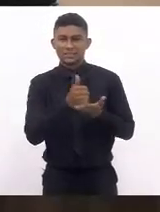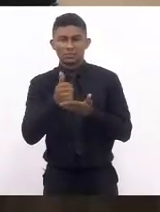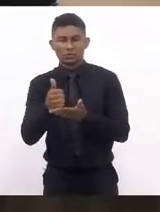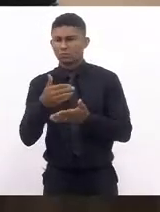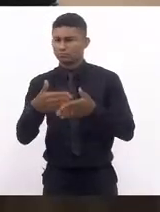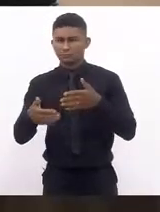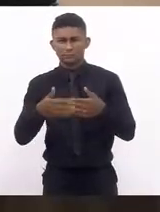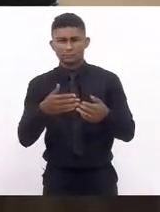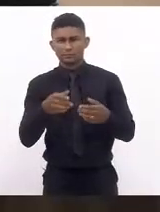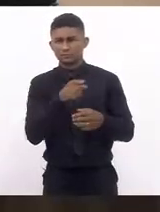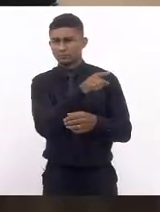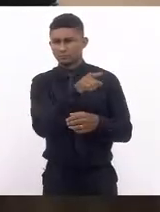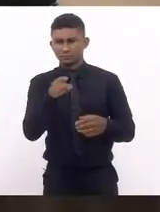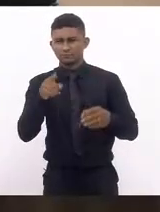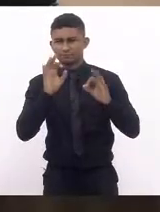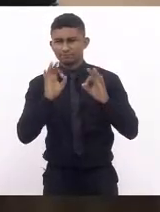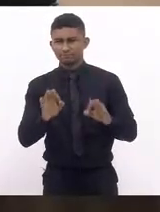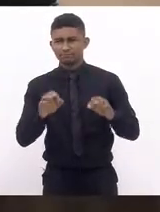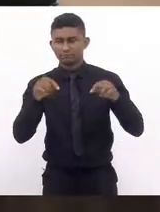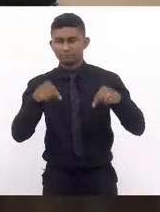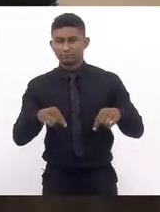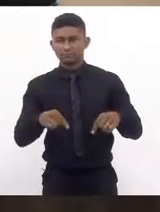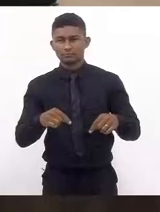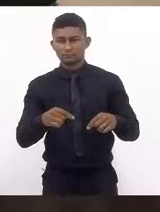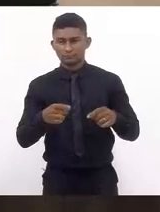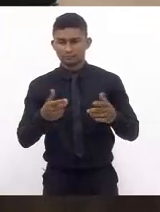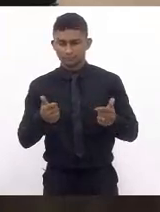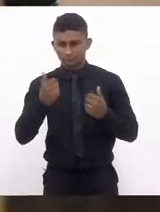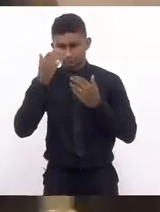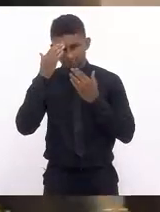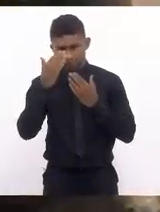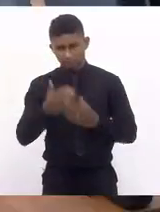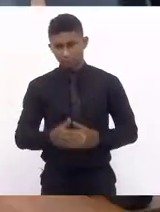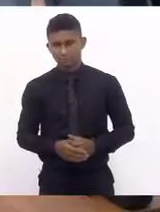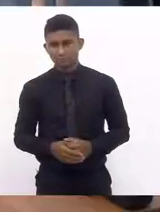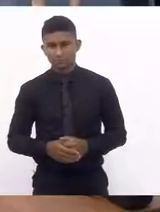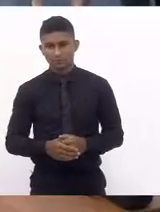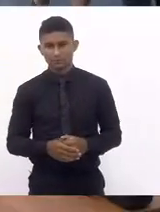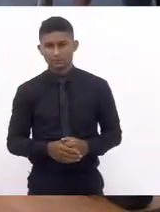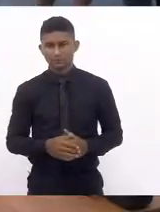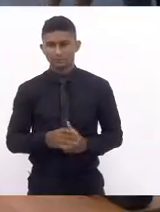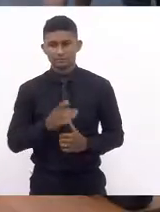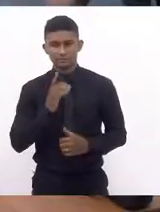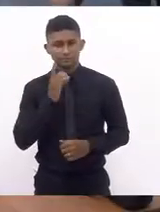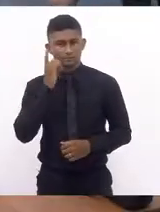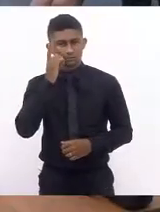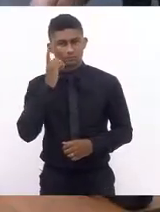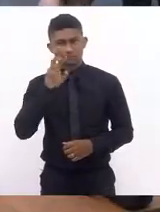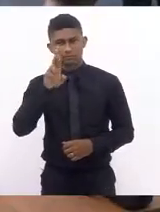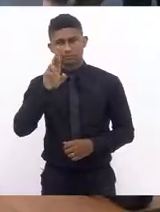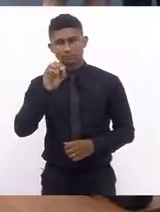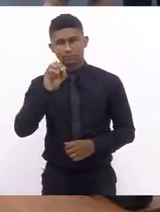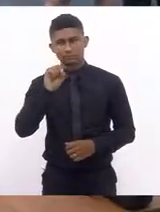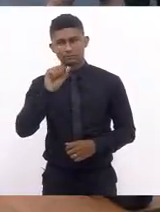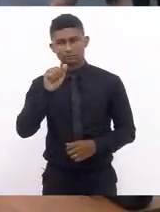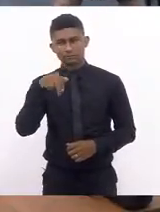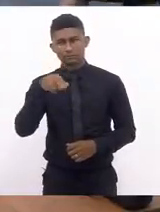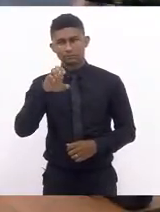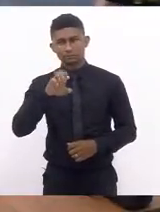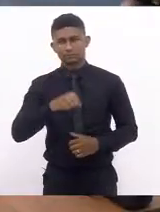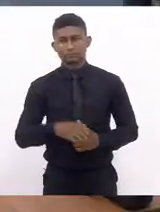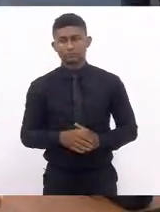vocês contribuem muito para que isso aqui aconteça Obrigado a todos da Rosane Félix por favor